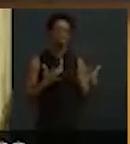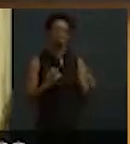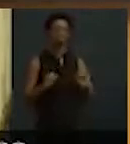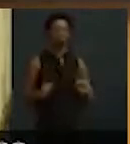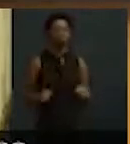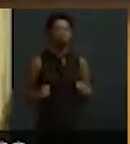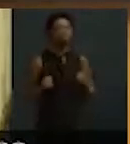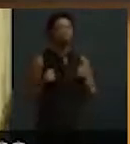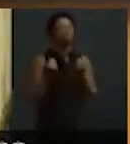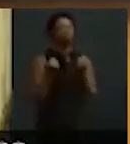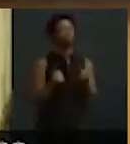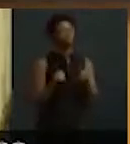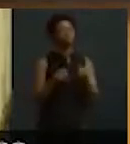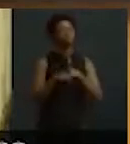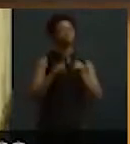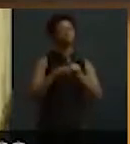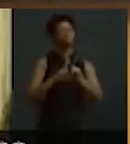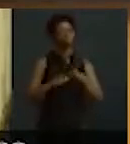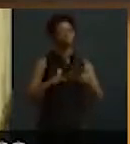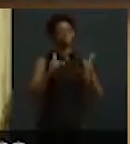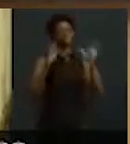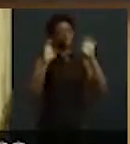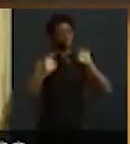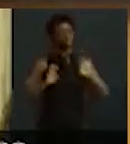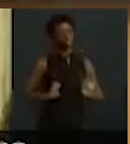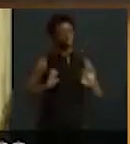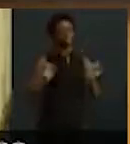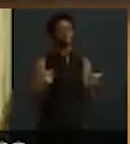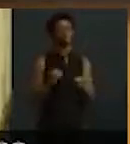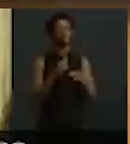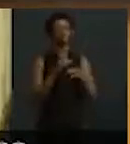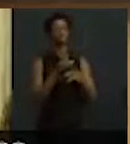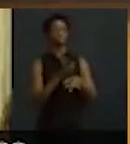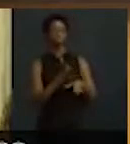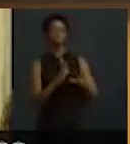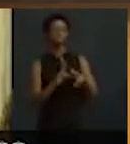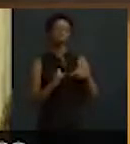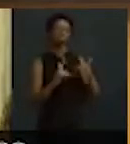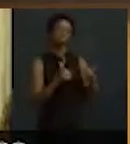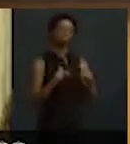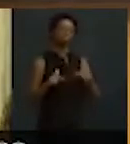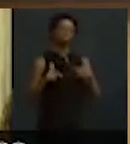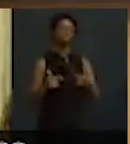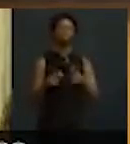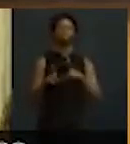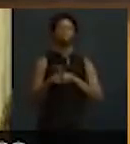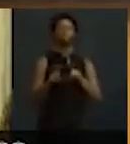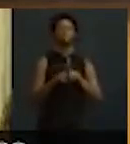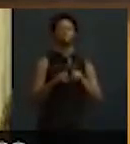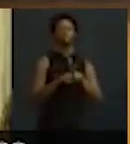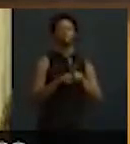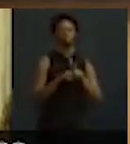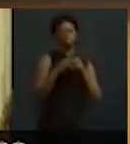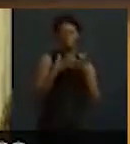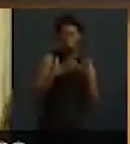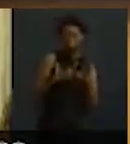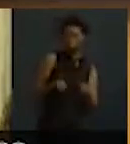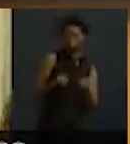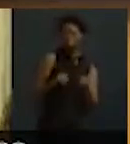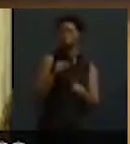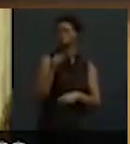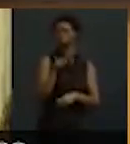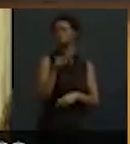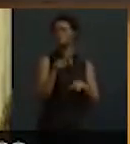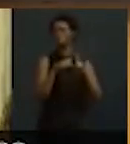e de prudência na concretização das missões e na afirmação do dignificante papel